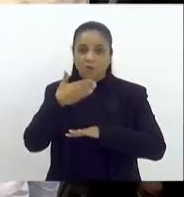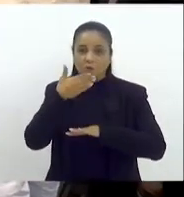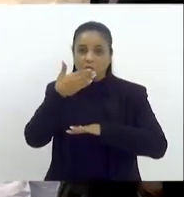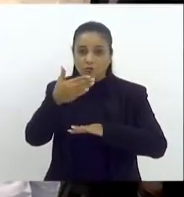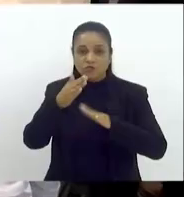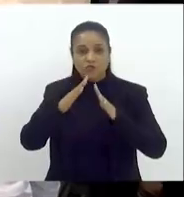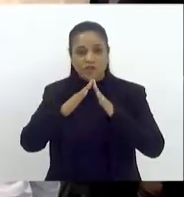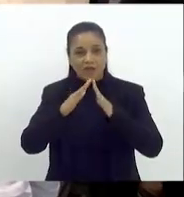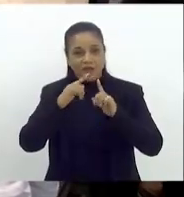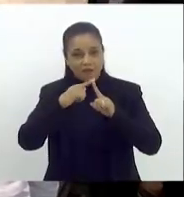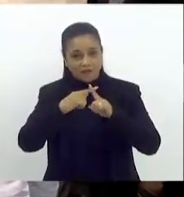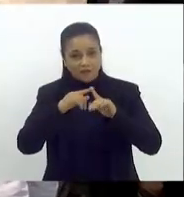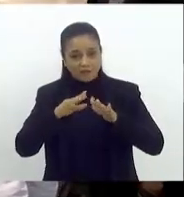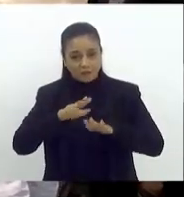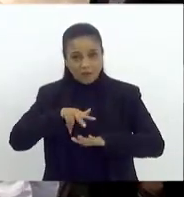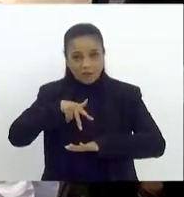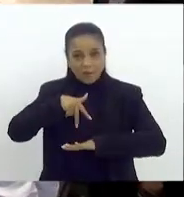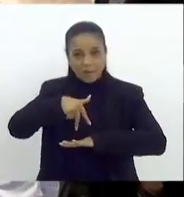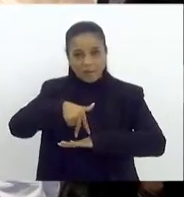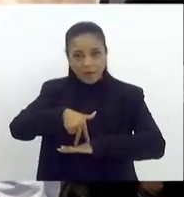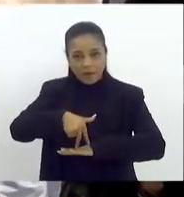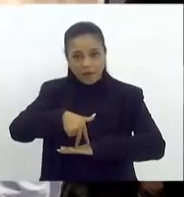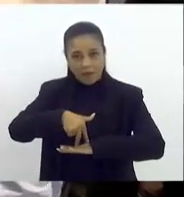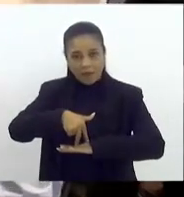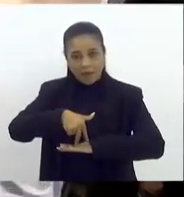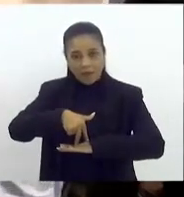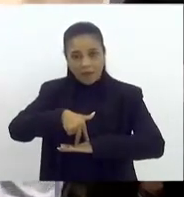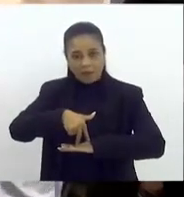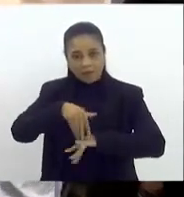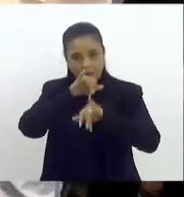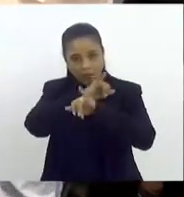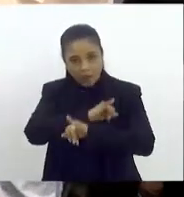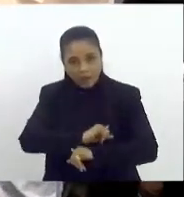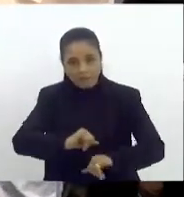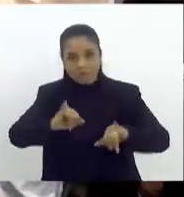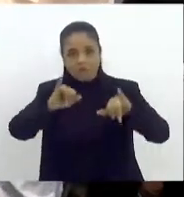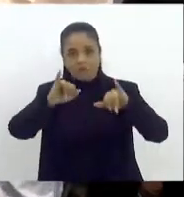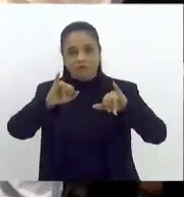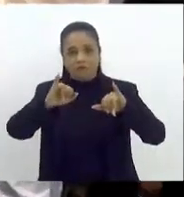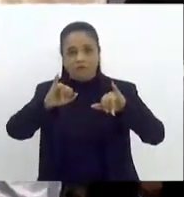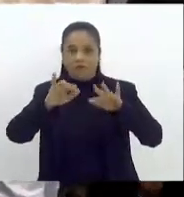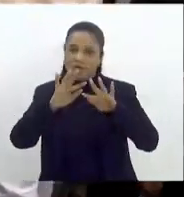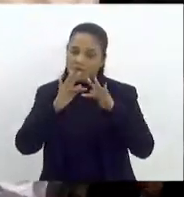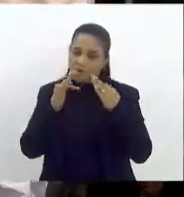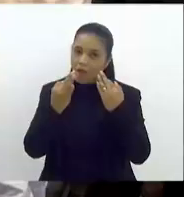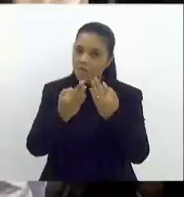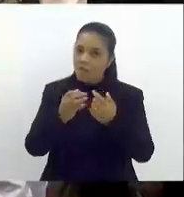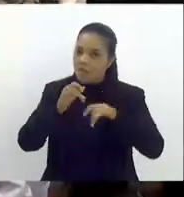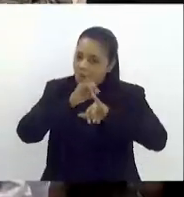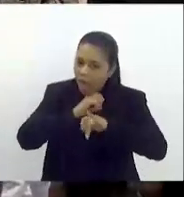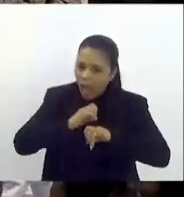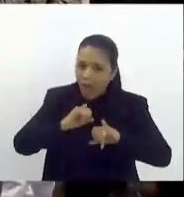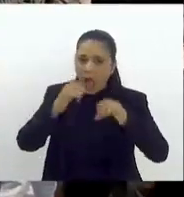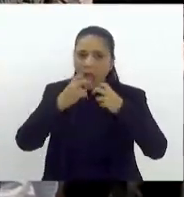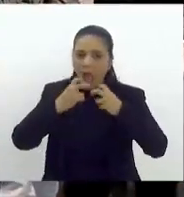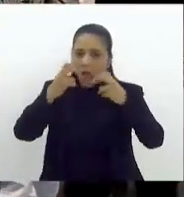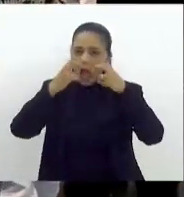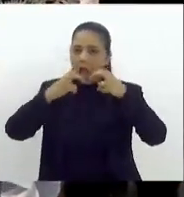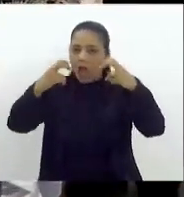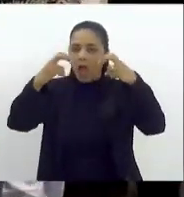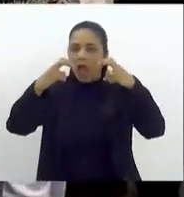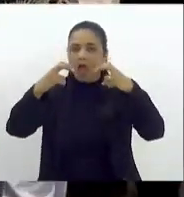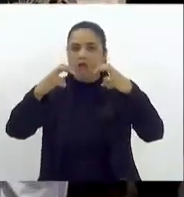para igreja toda ficar de pé na moral porque agora a gente vai anunciar angeliques Então Pô família barulho para caramba vamos lá